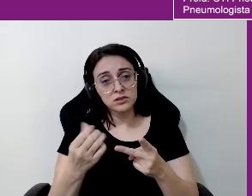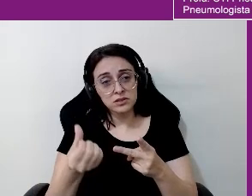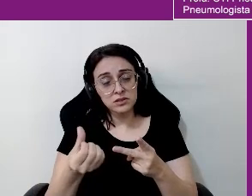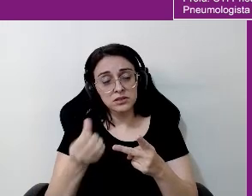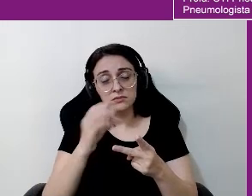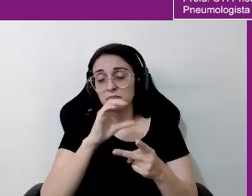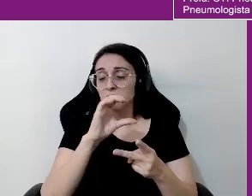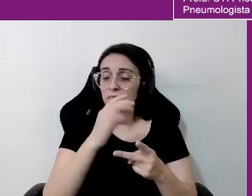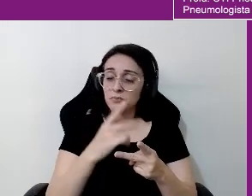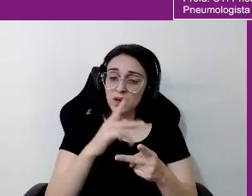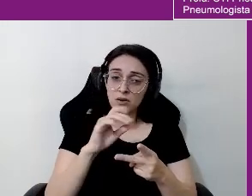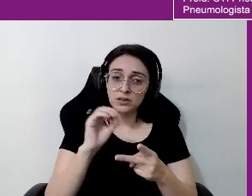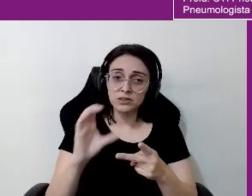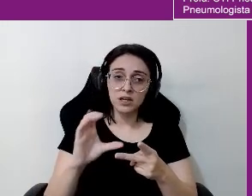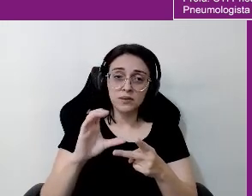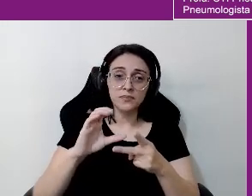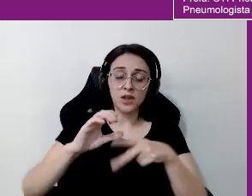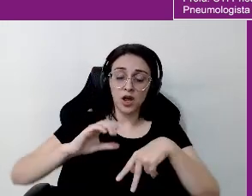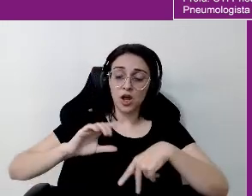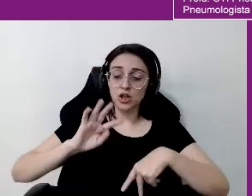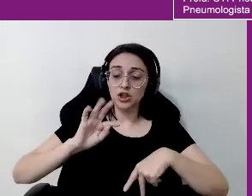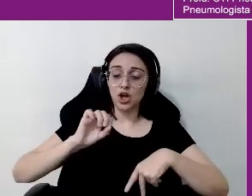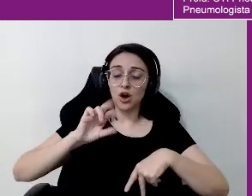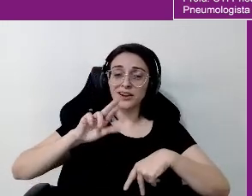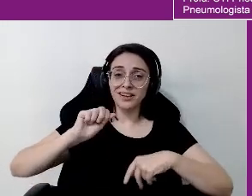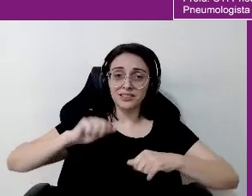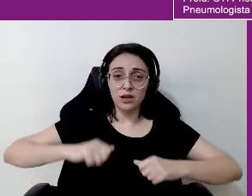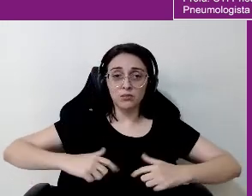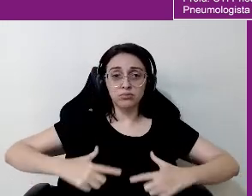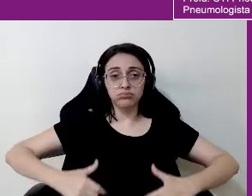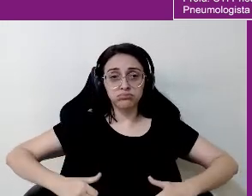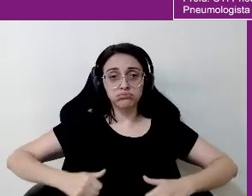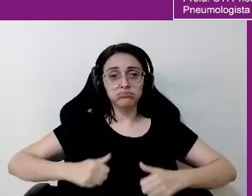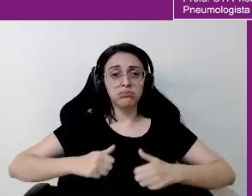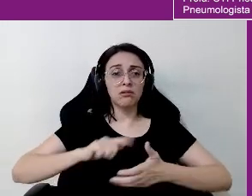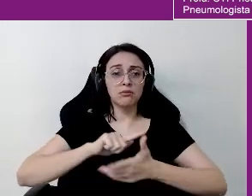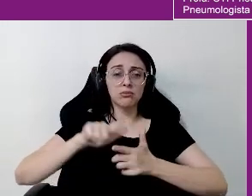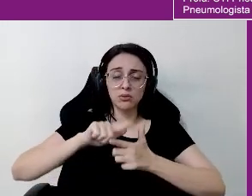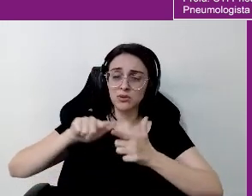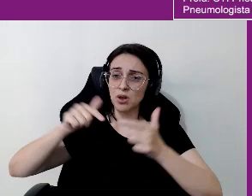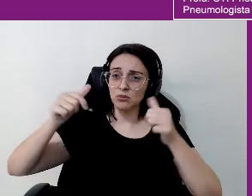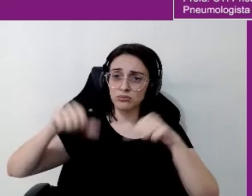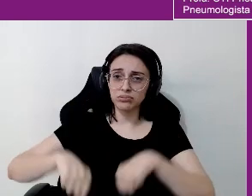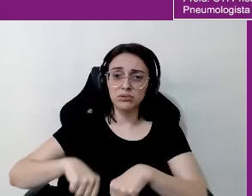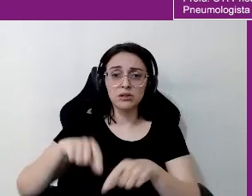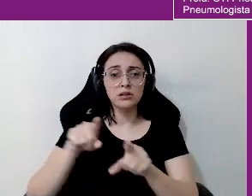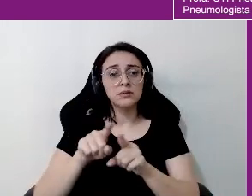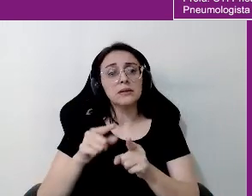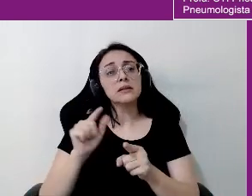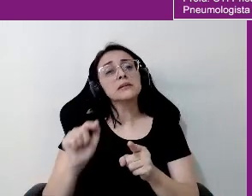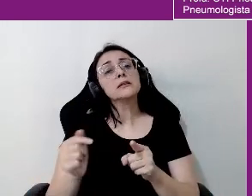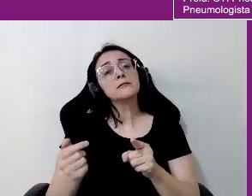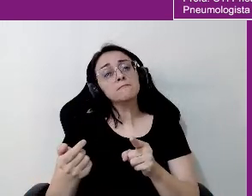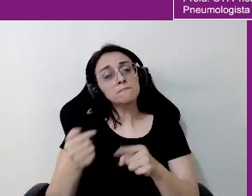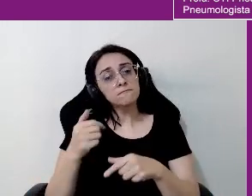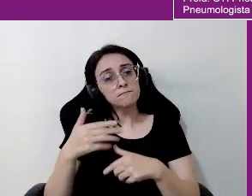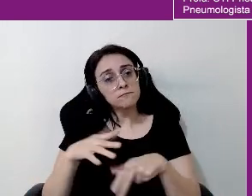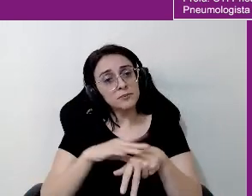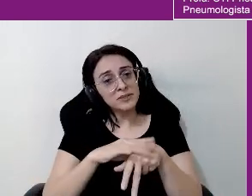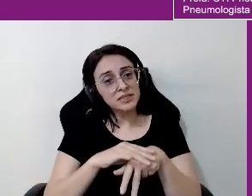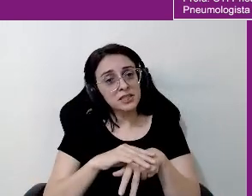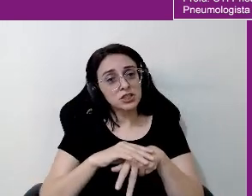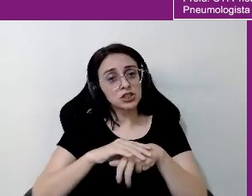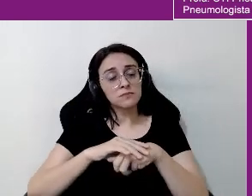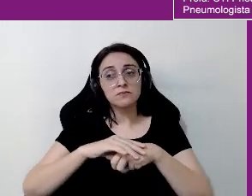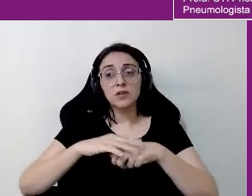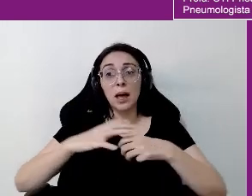tórax mal formado, onde nós temos cifoescolioses horrorosas, pacientes com força